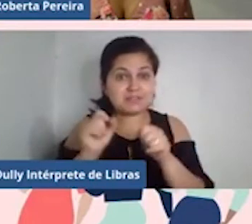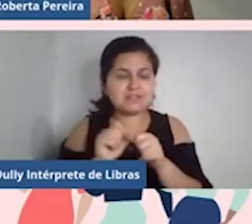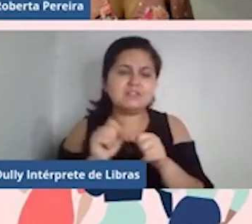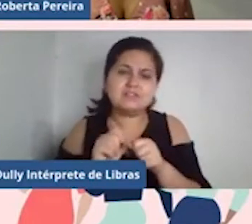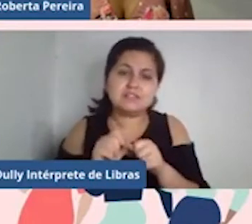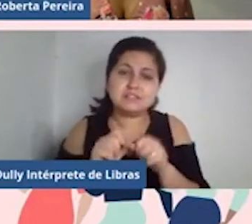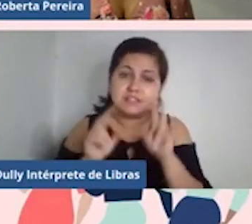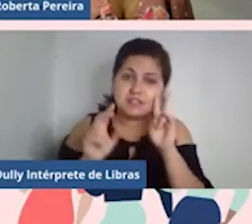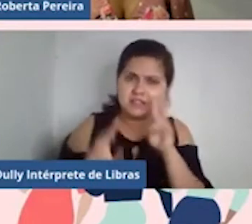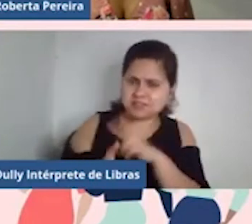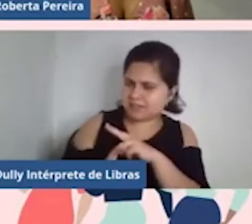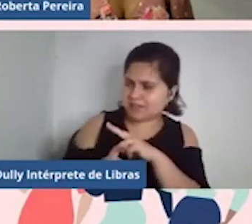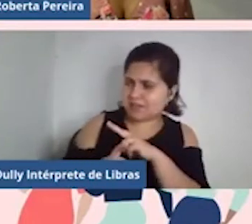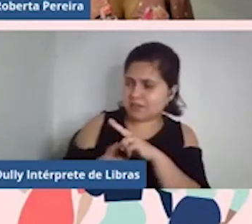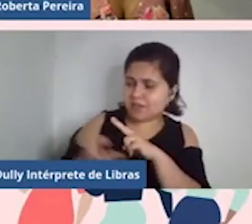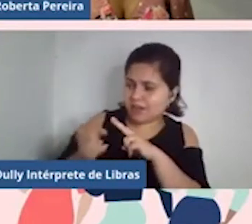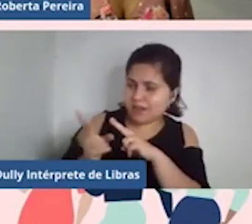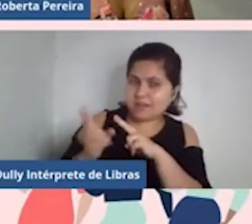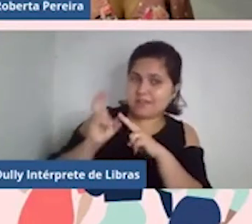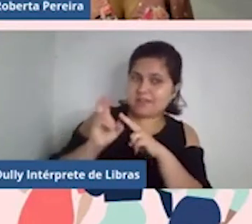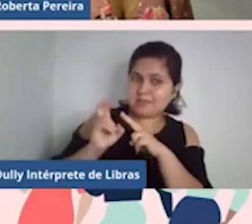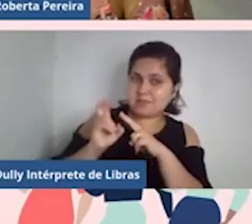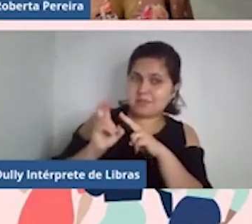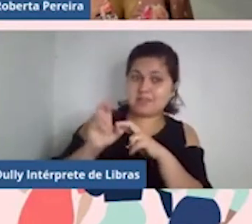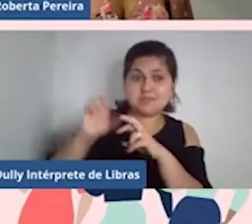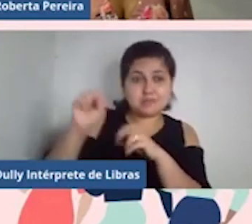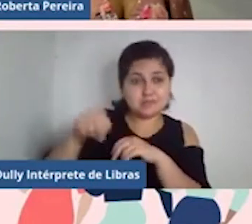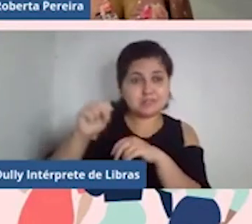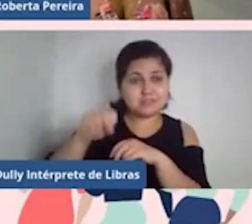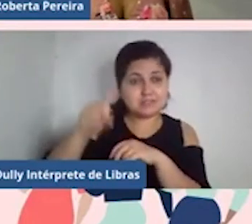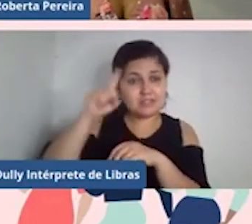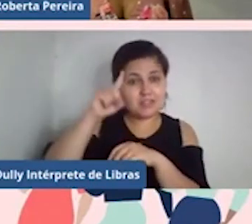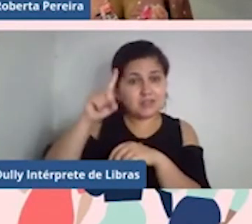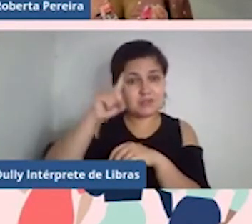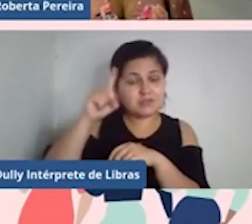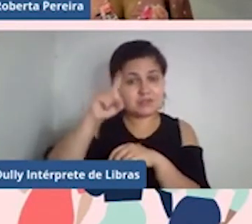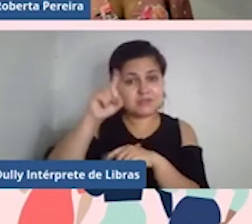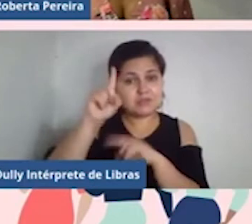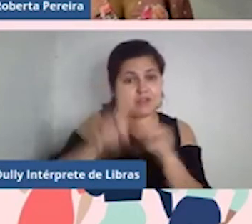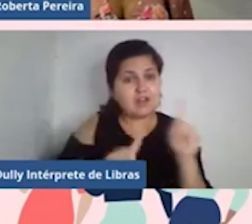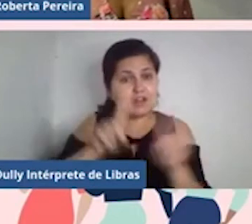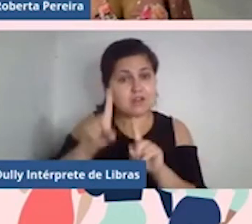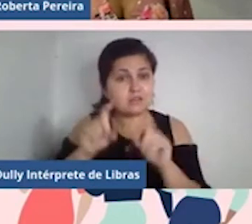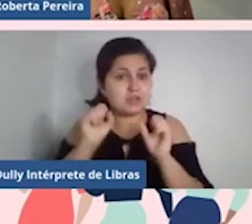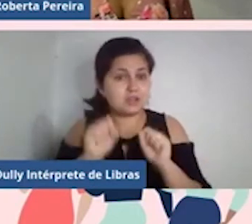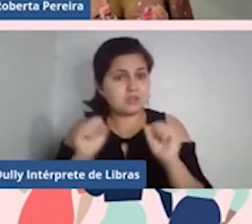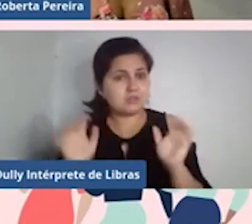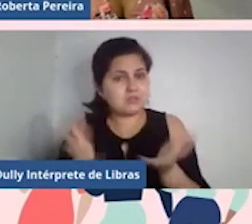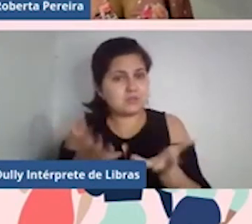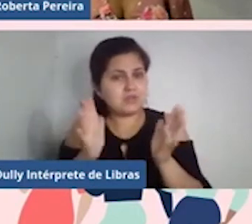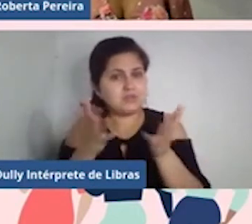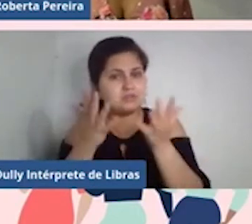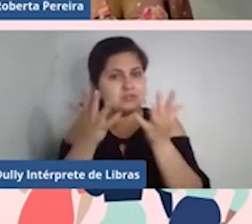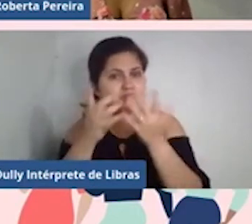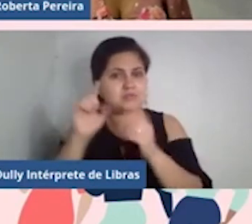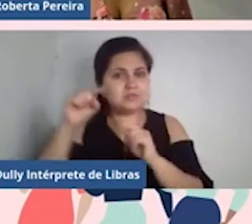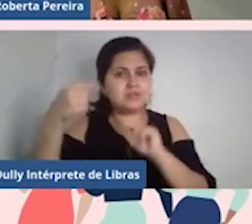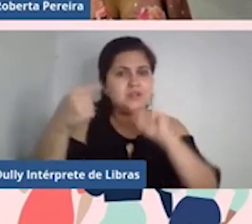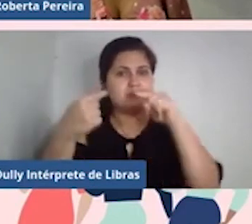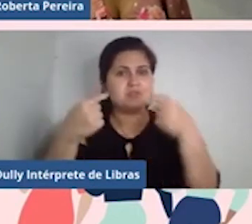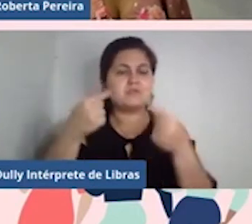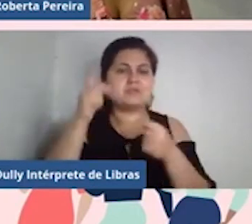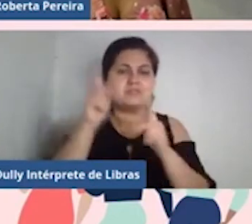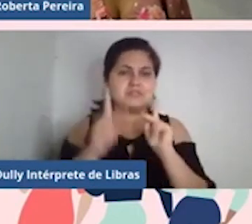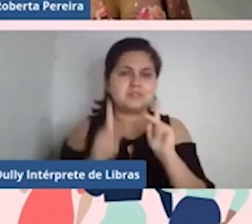que olhar para o lado e enxergar que, sim, é cotidianamente alguém que pode inspirar outras pessoas,